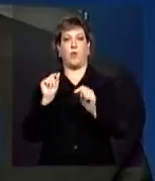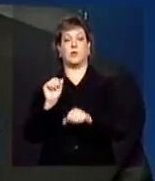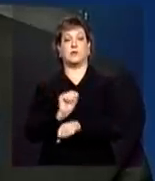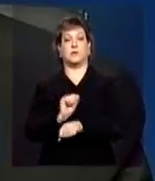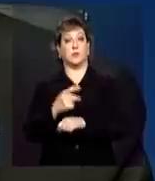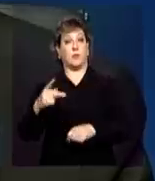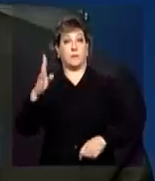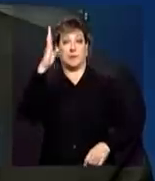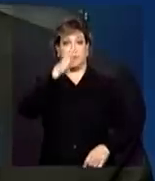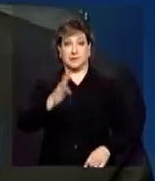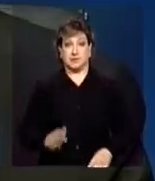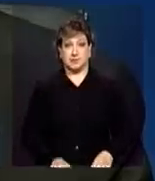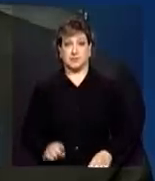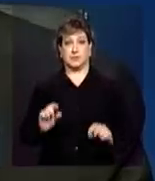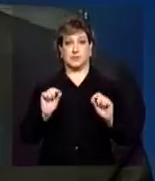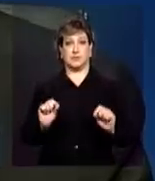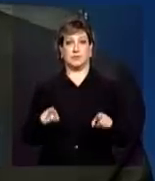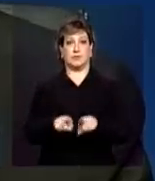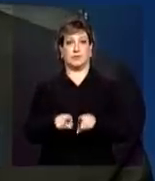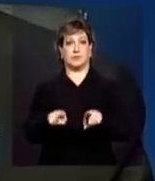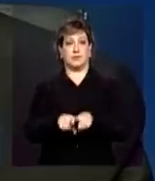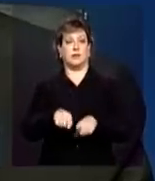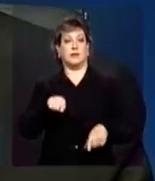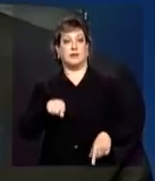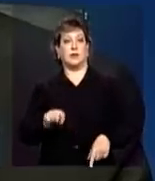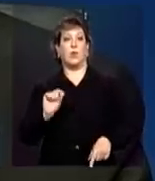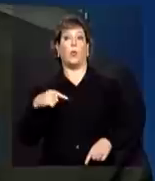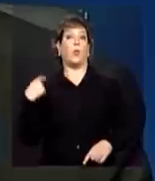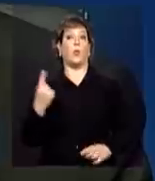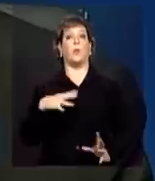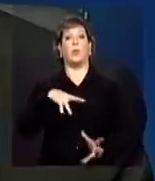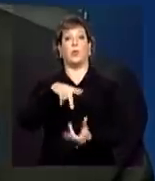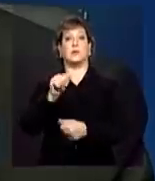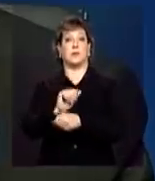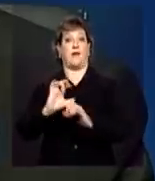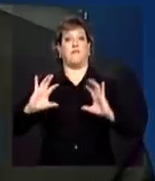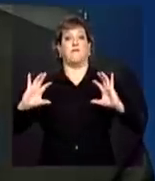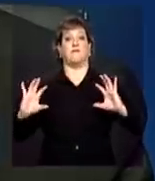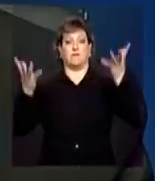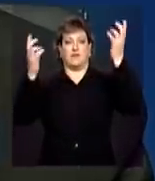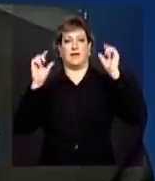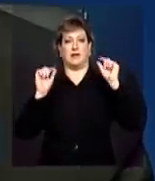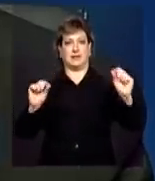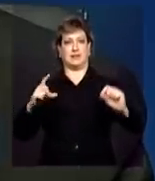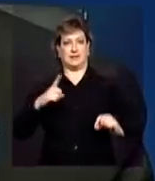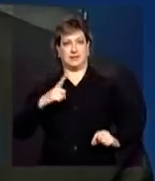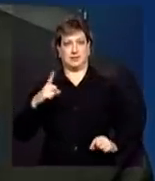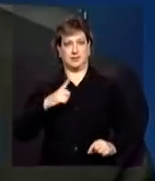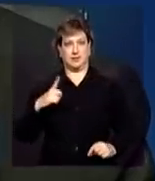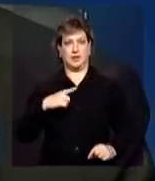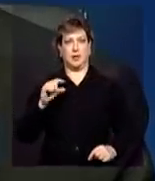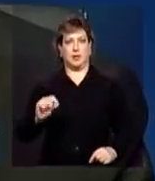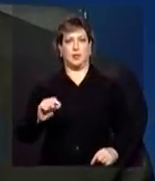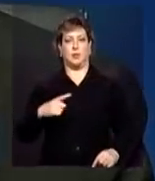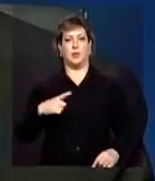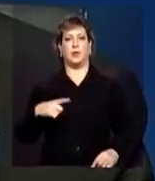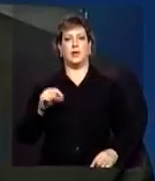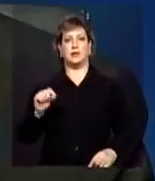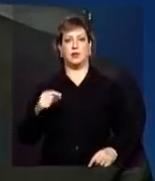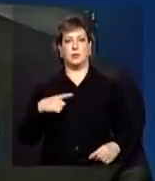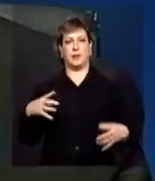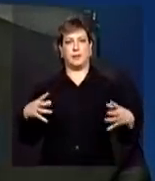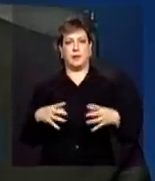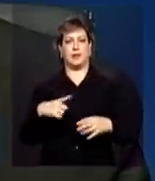do Brasil e da expectativa do mundo. Que a festa internacional, a grande